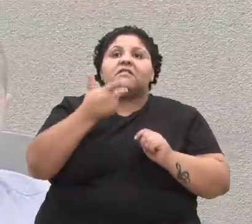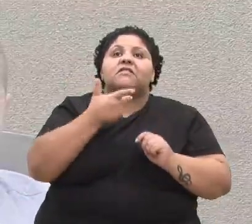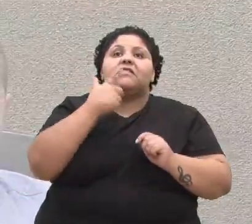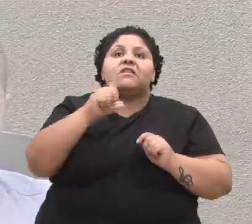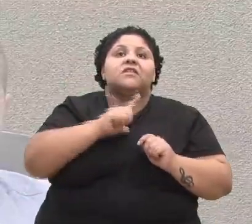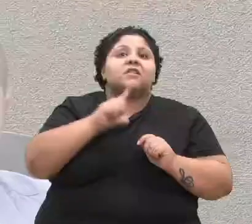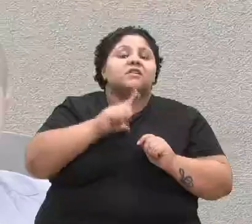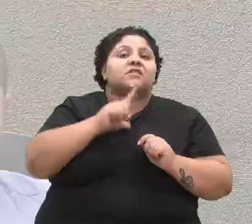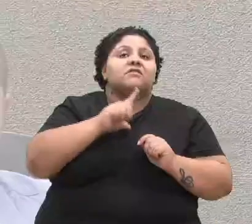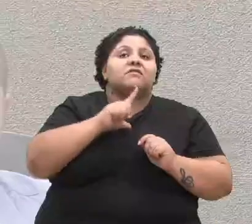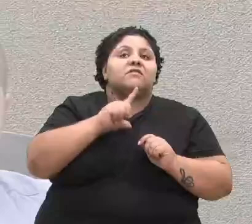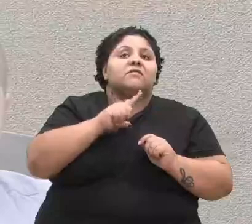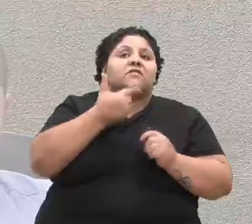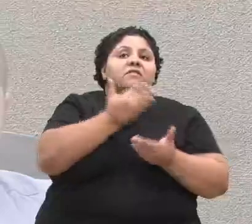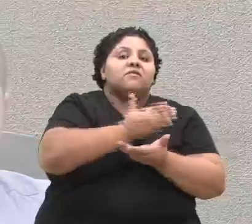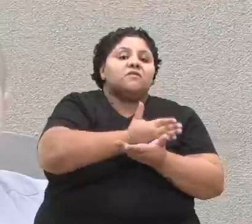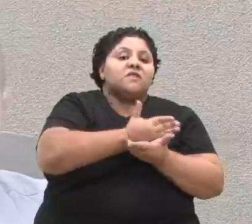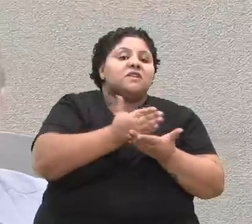primário.